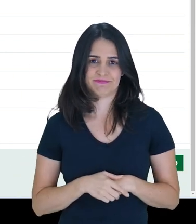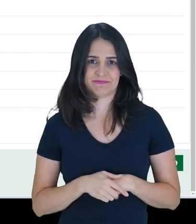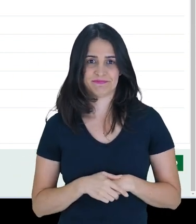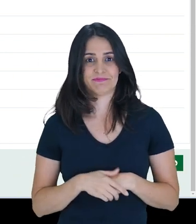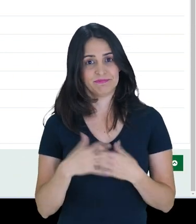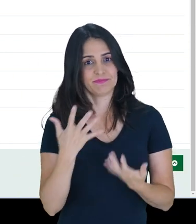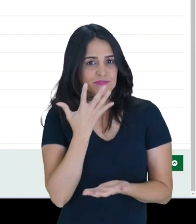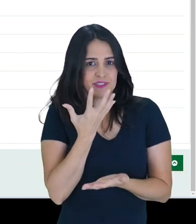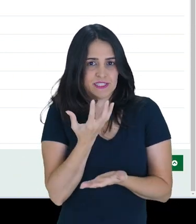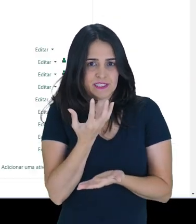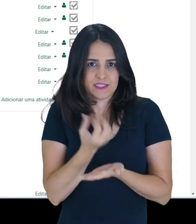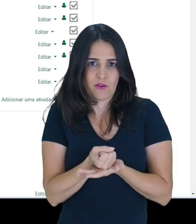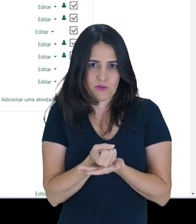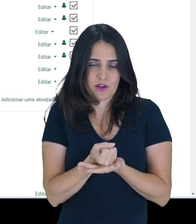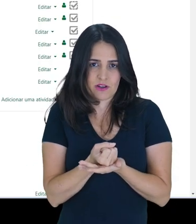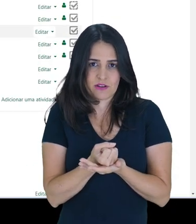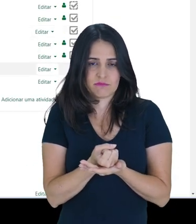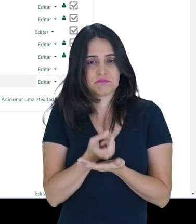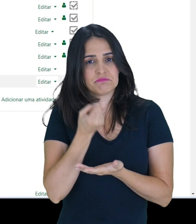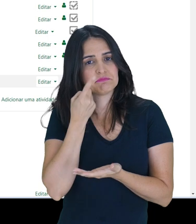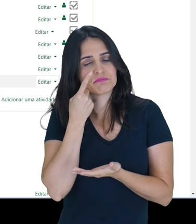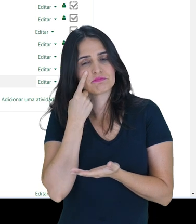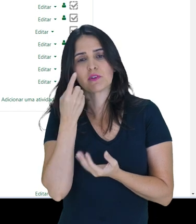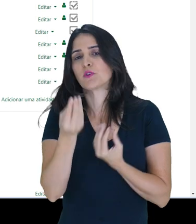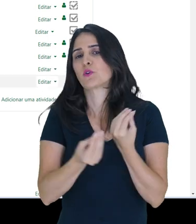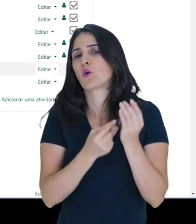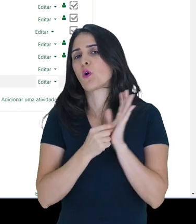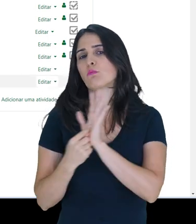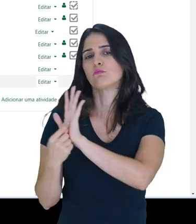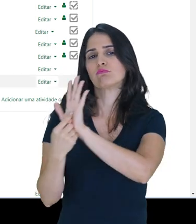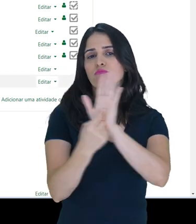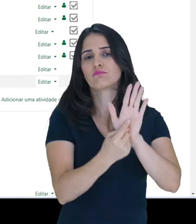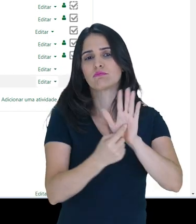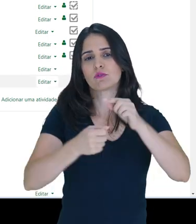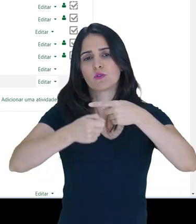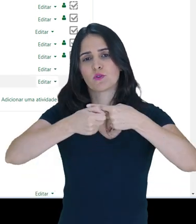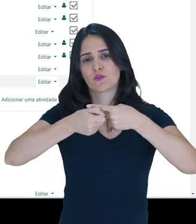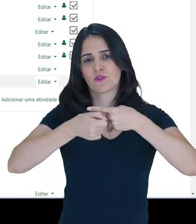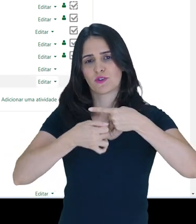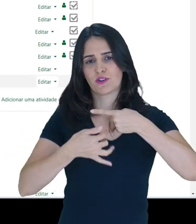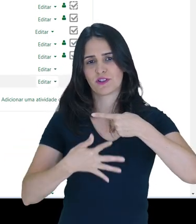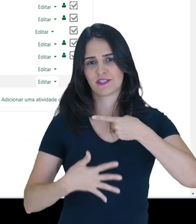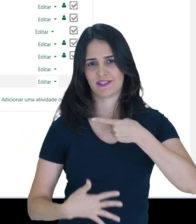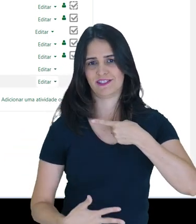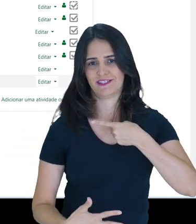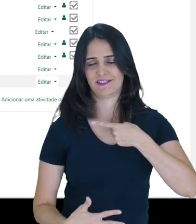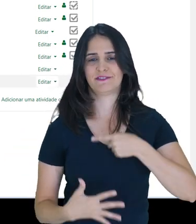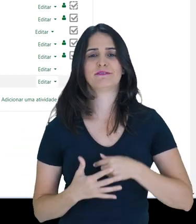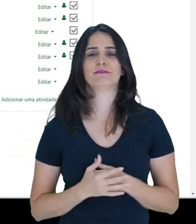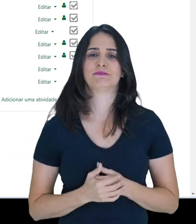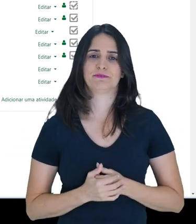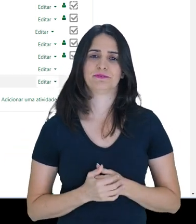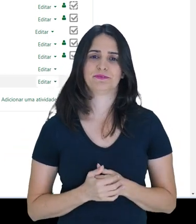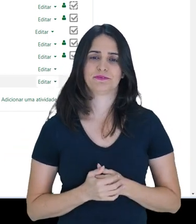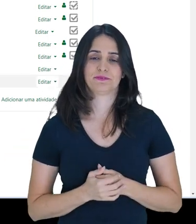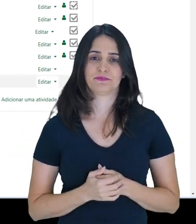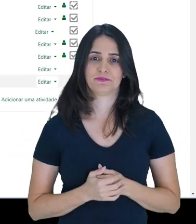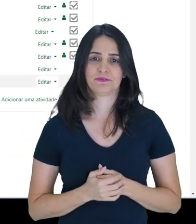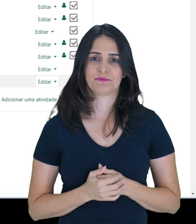por fim vamos salvar e vamos Verificar como ficou aqui o nosso glossário